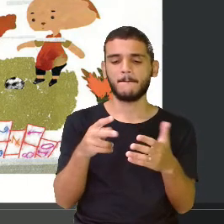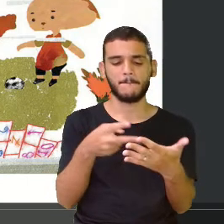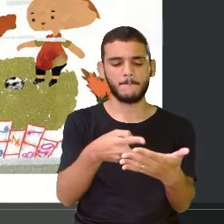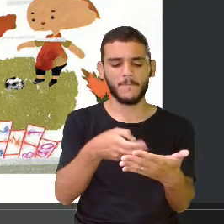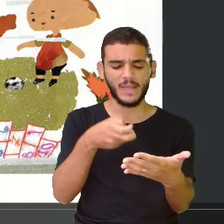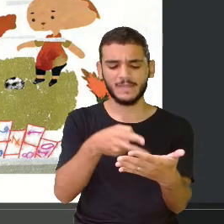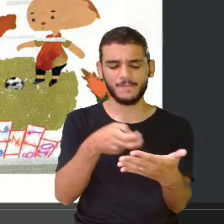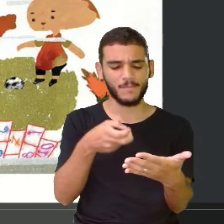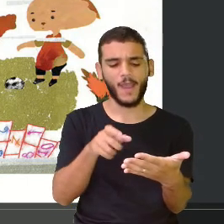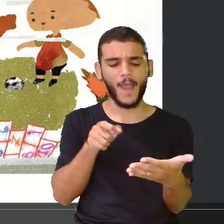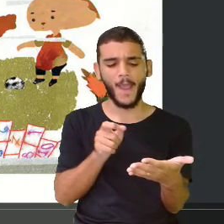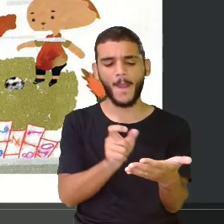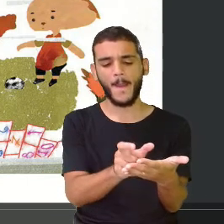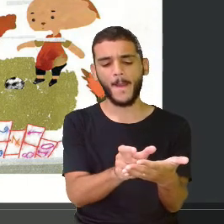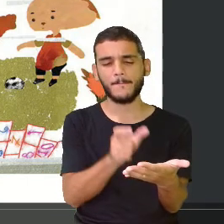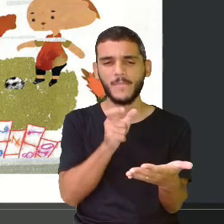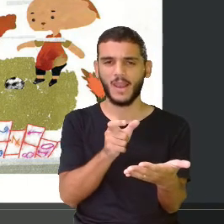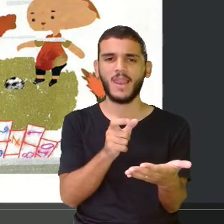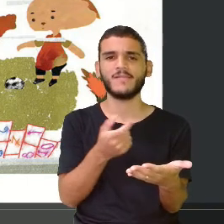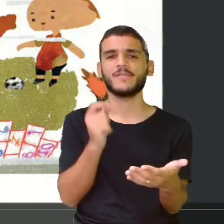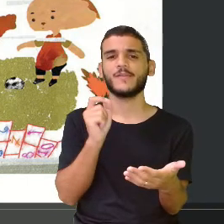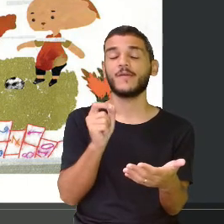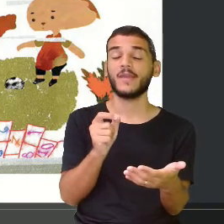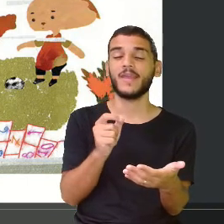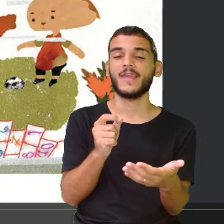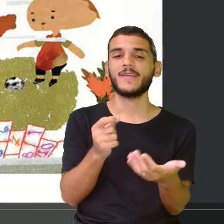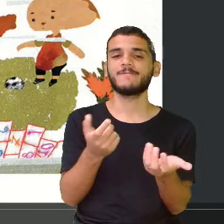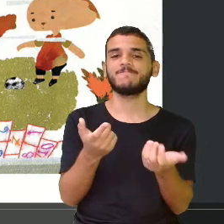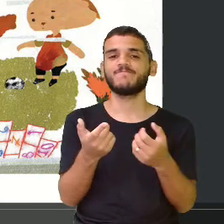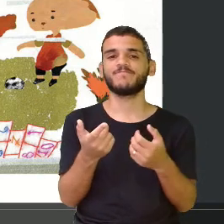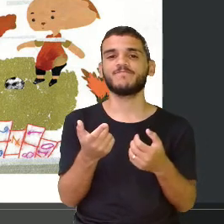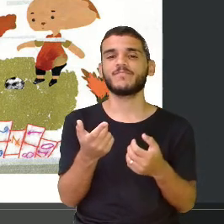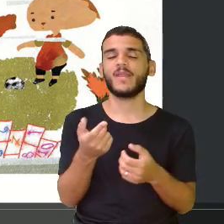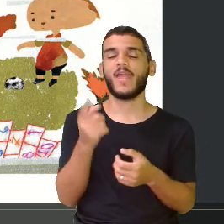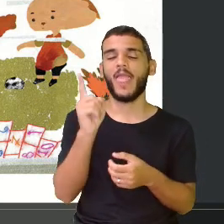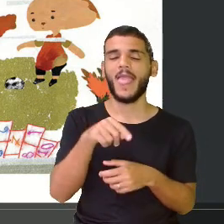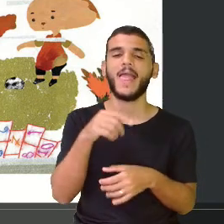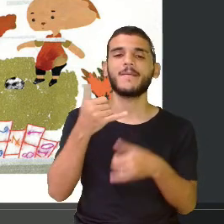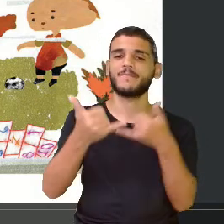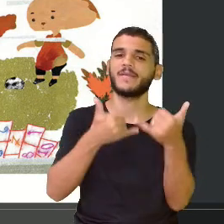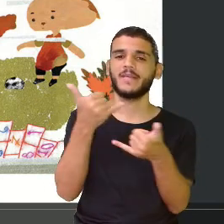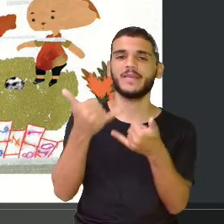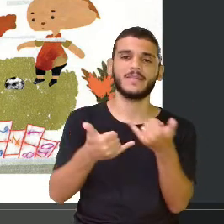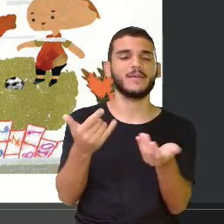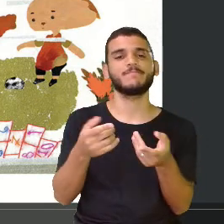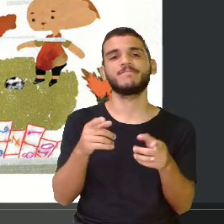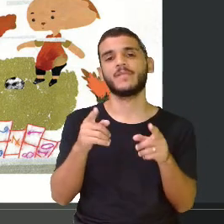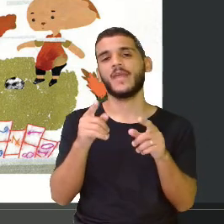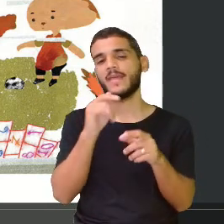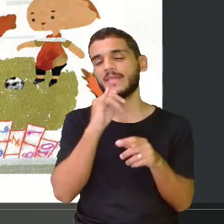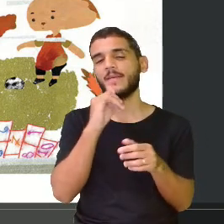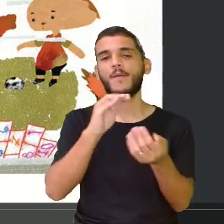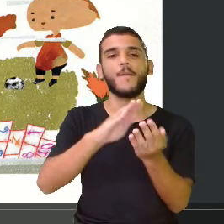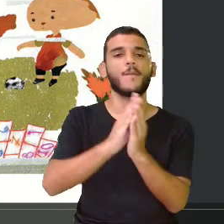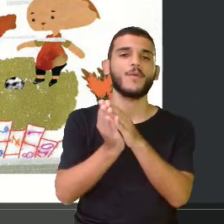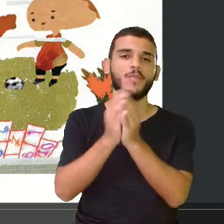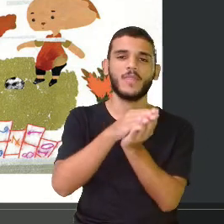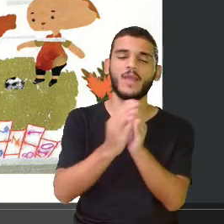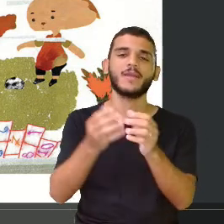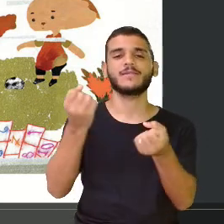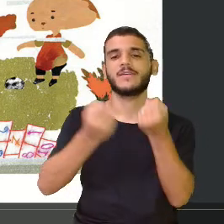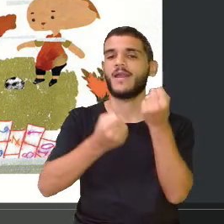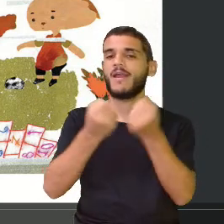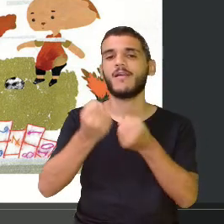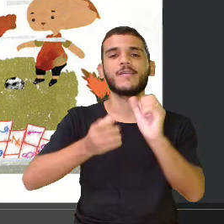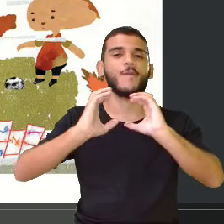existem palavras, olha aí, Yasmin, existem palavras que servem para brincar, como boneca, carrinho, bola,